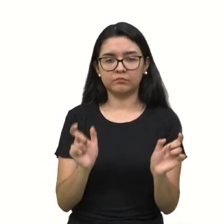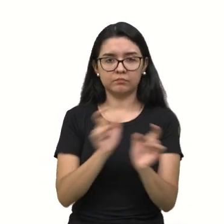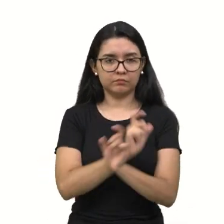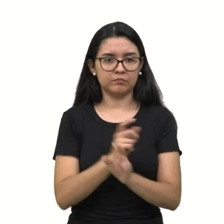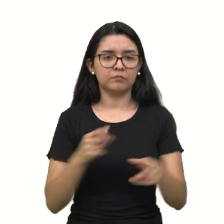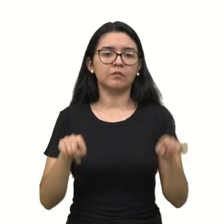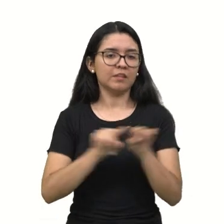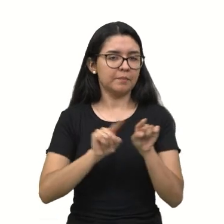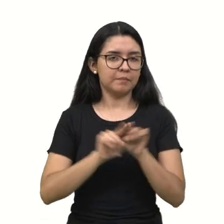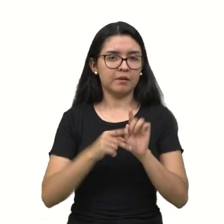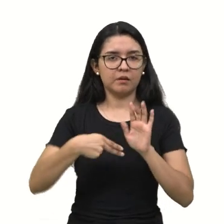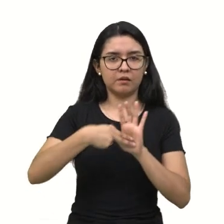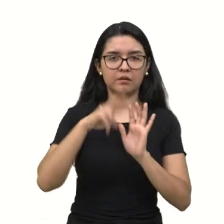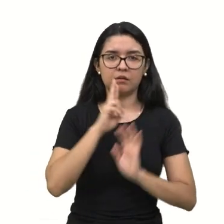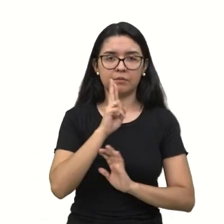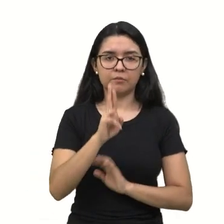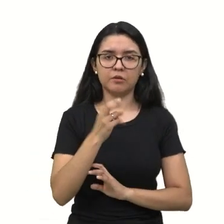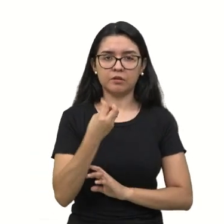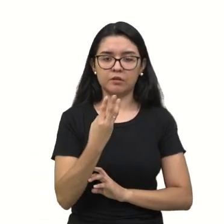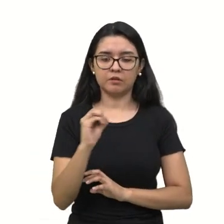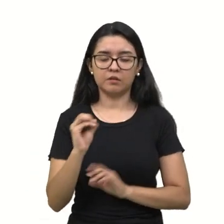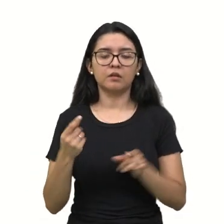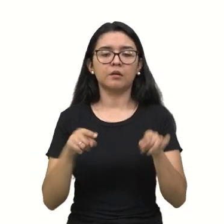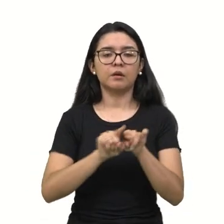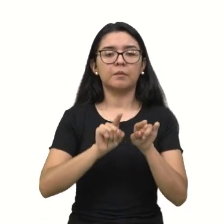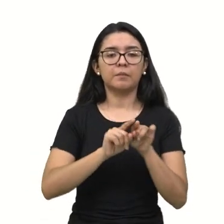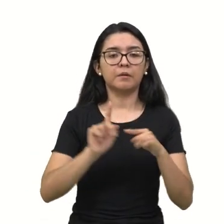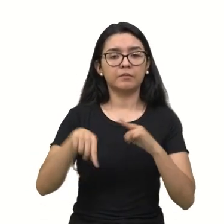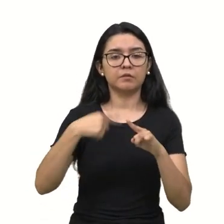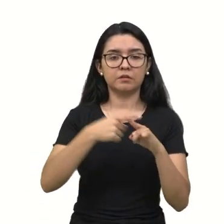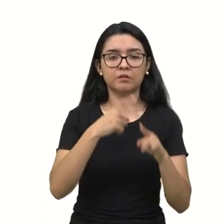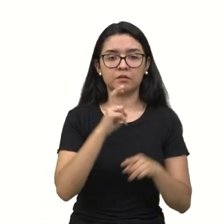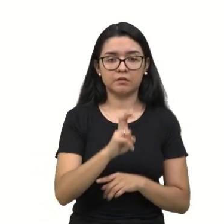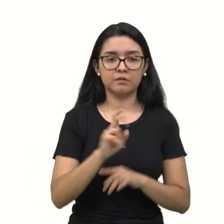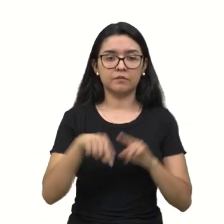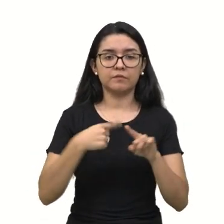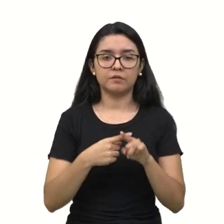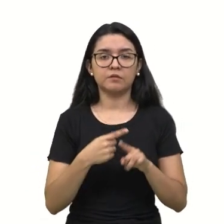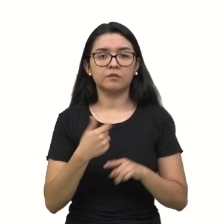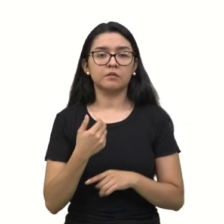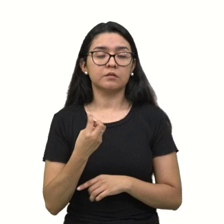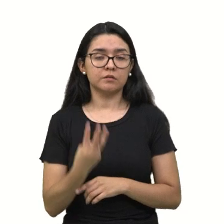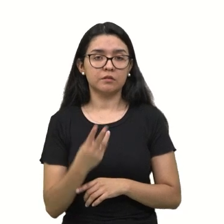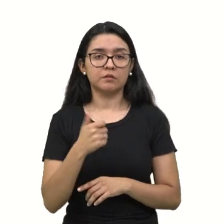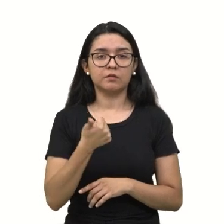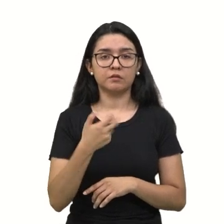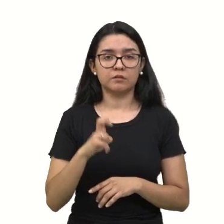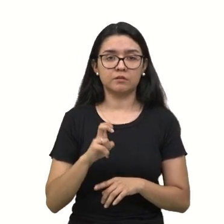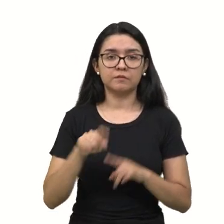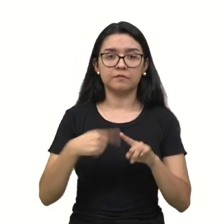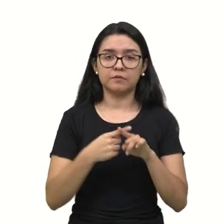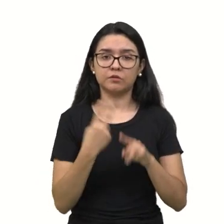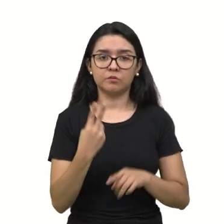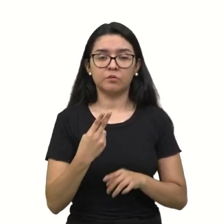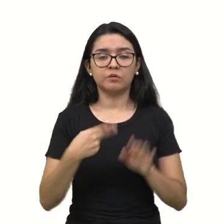dá 30. Poderia multiplicar 5 vezes 3, 15. 15 vezes 2, 30.